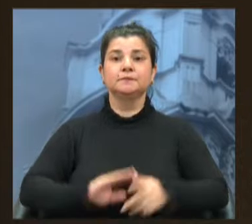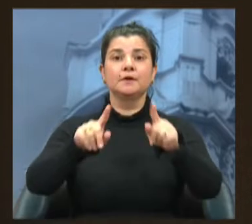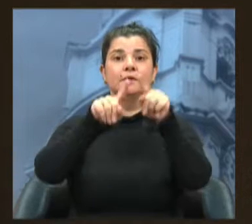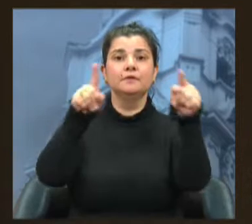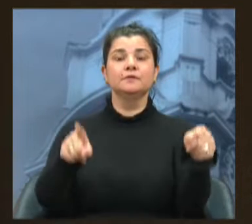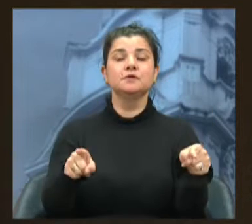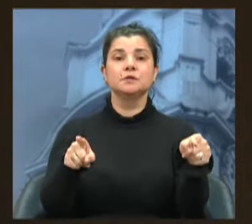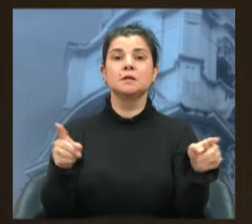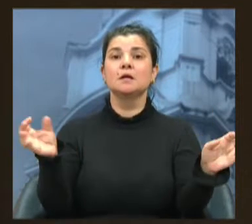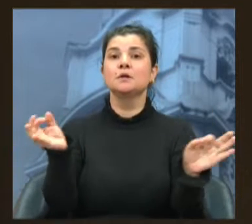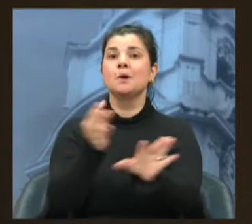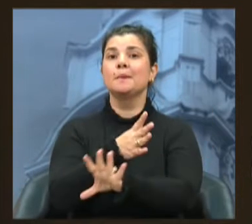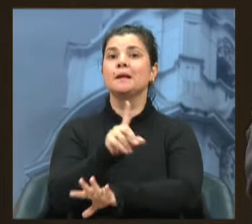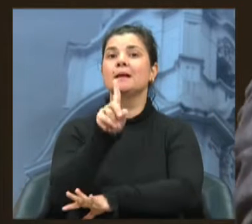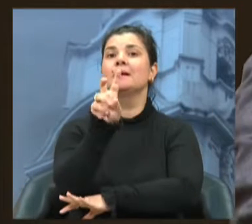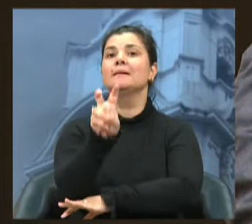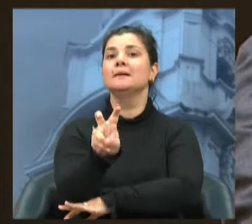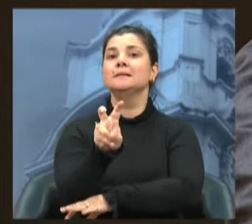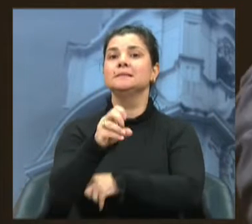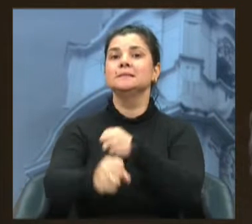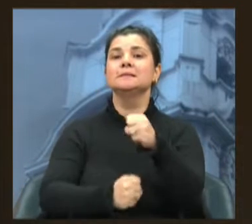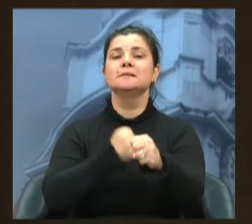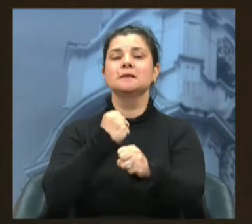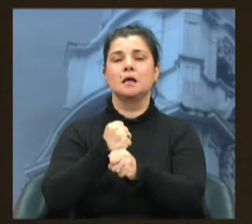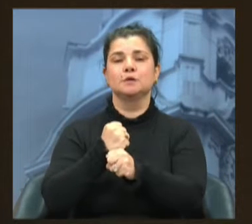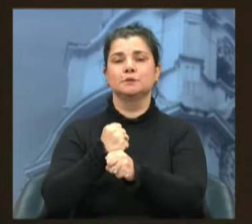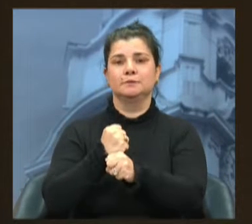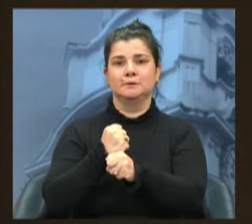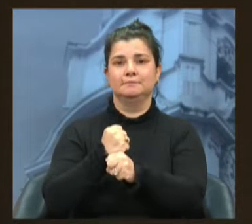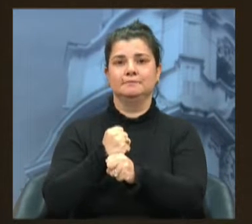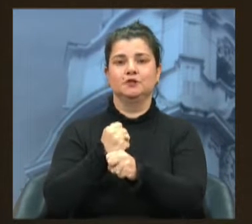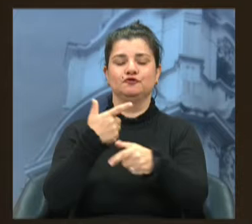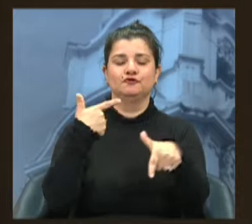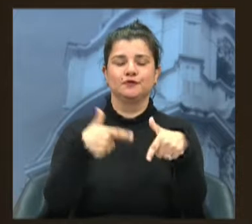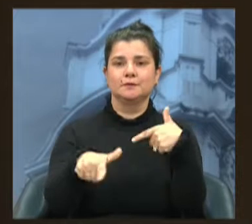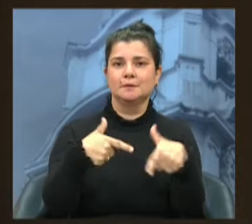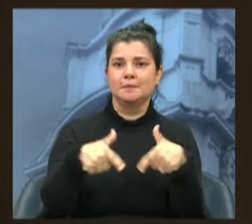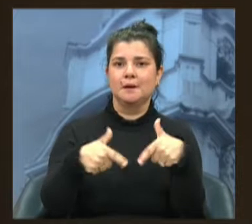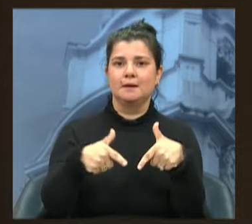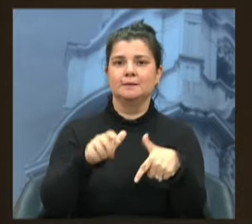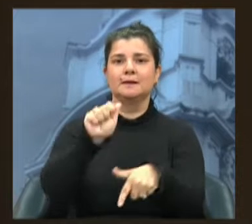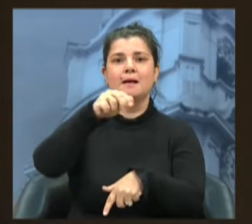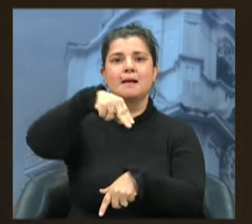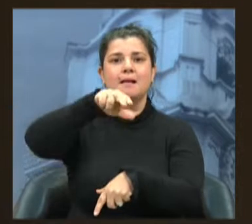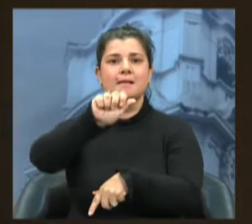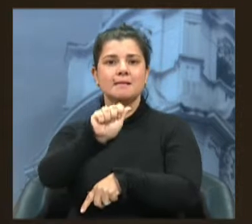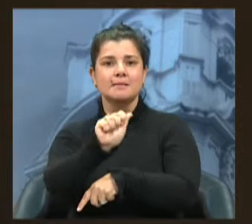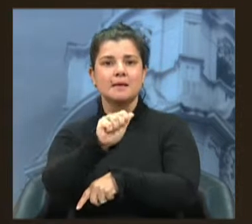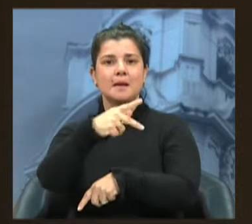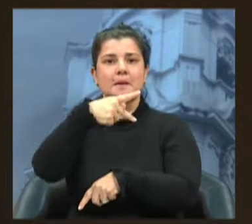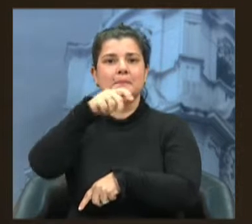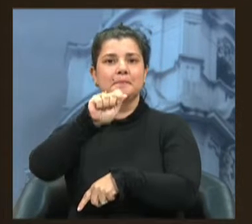Funcionários que completaram 15 anos de serviço: Ana Paula